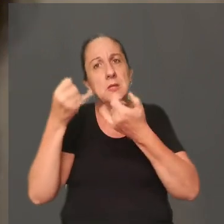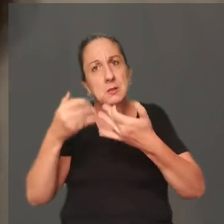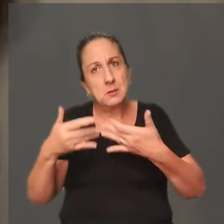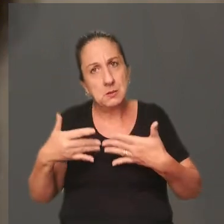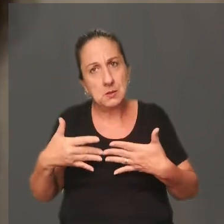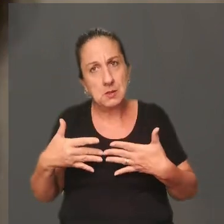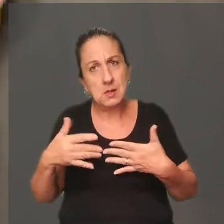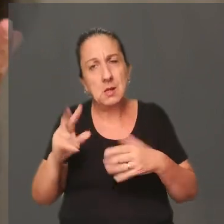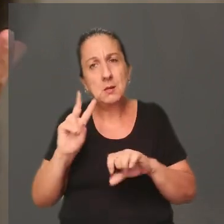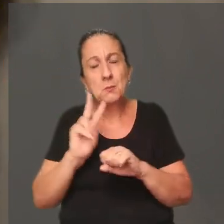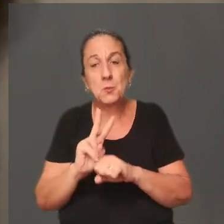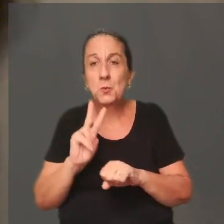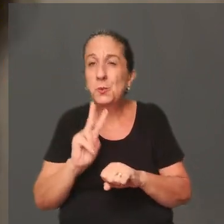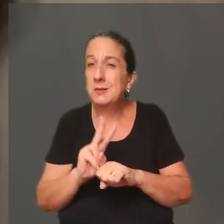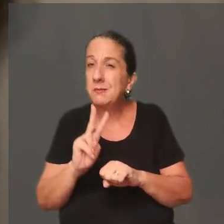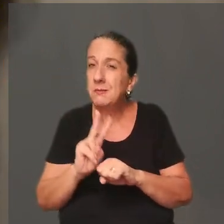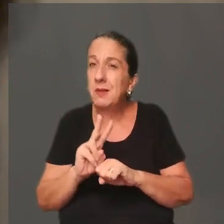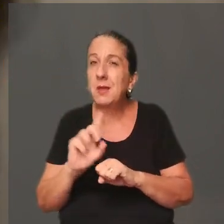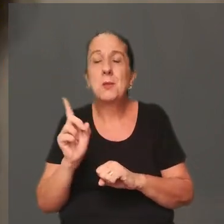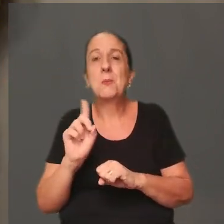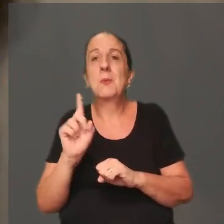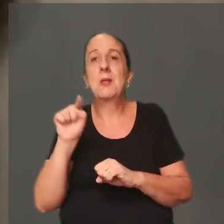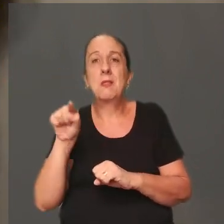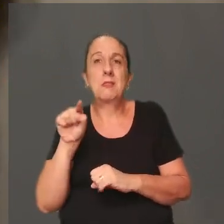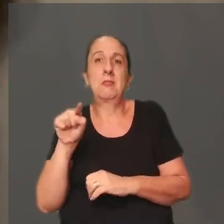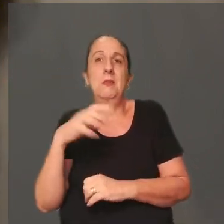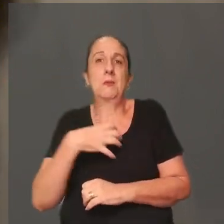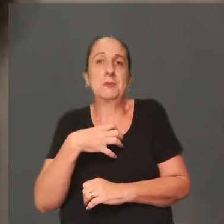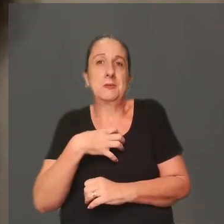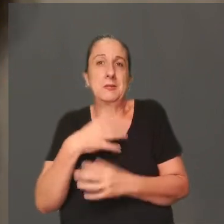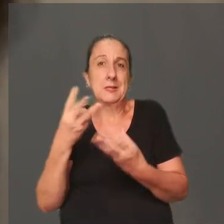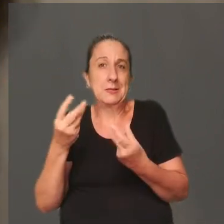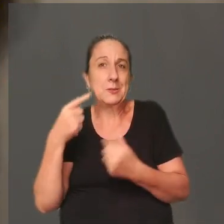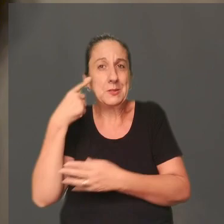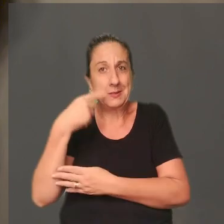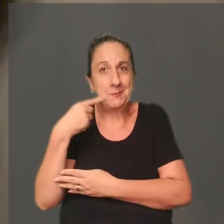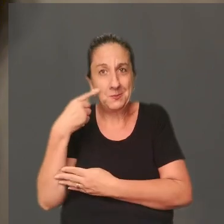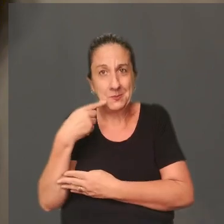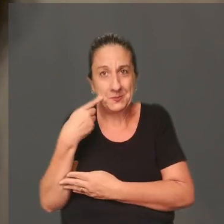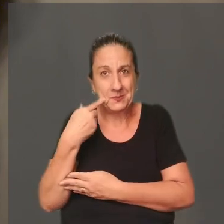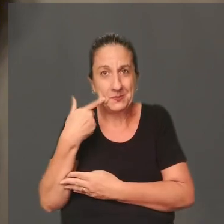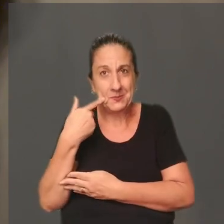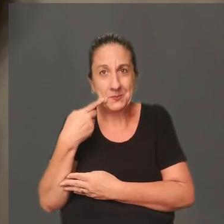isso com muito cuidado, para não ferir suscetibilidade de um ilustre parlamentar.